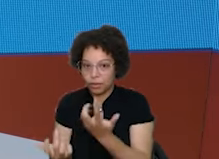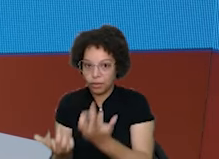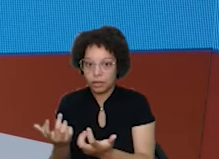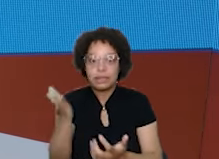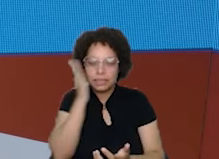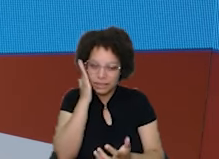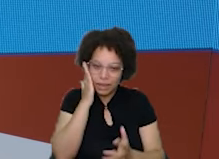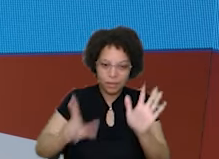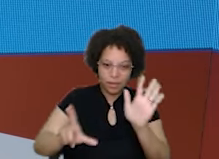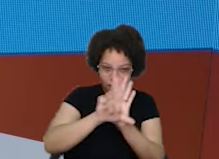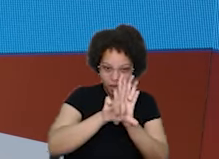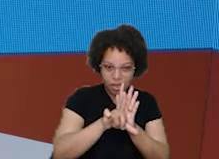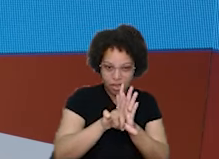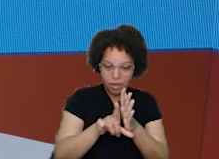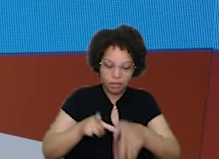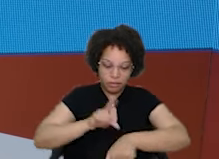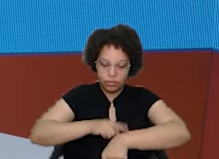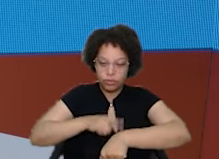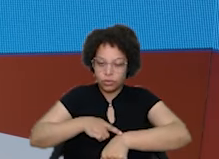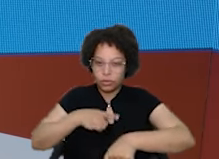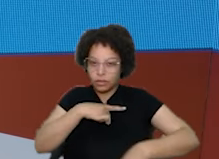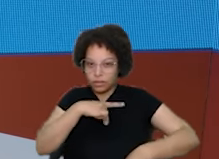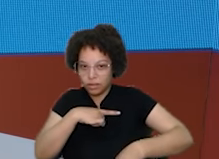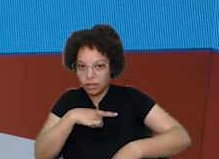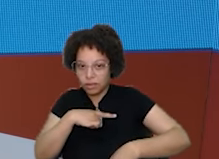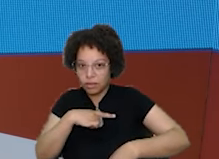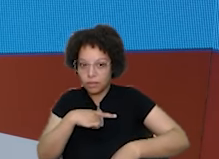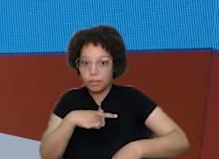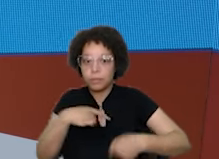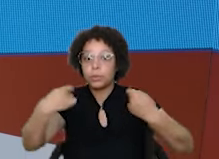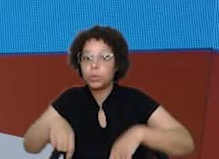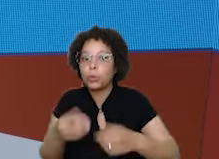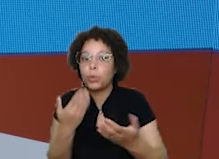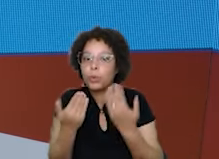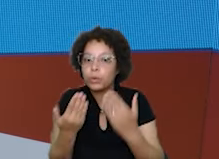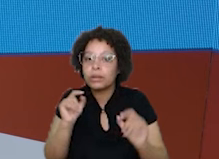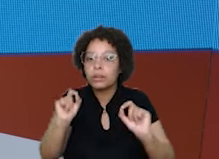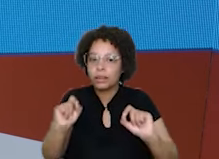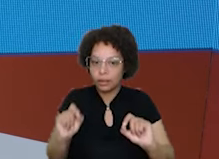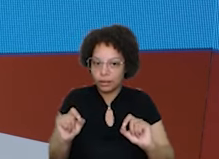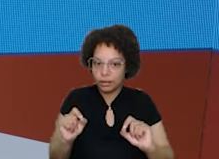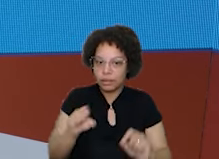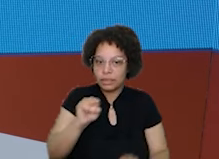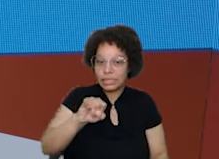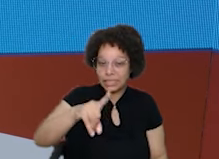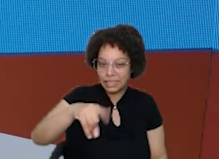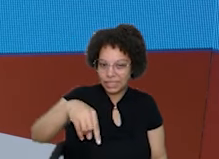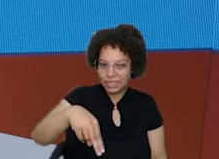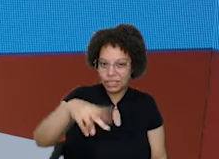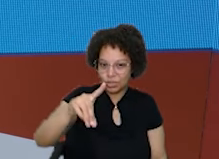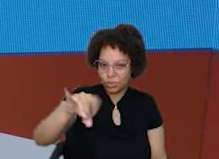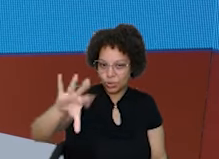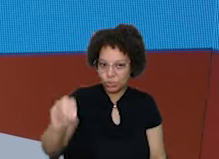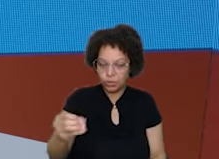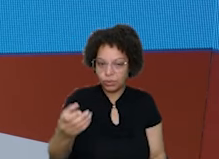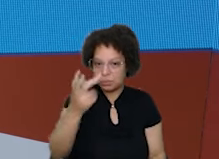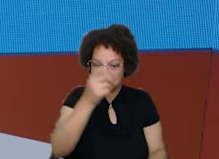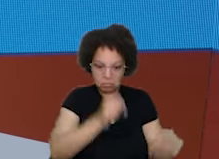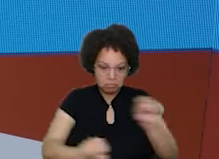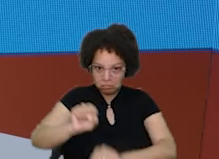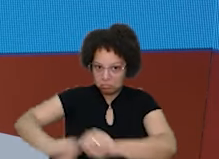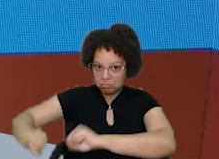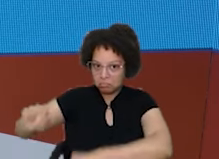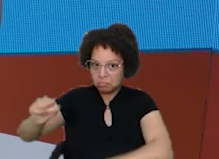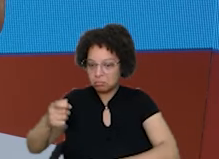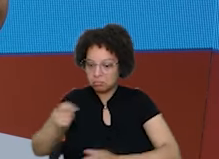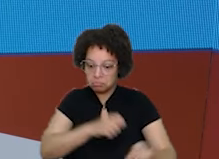determinada data com quem que você tem que conversar será que é com o Síndico é com zelador administrador de condomínio ao